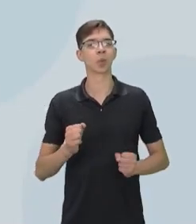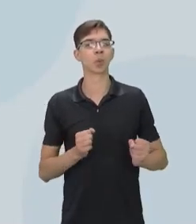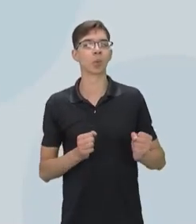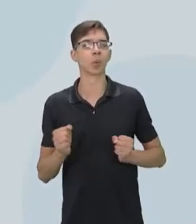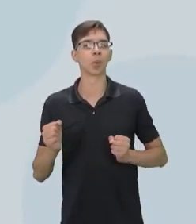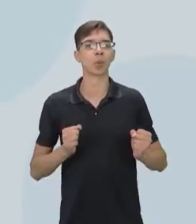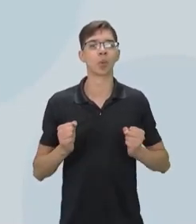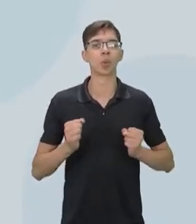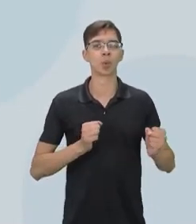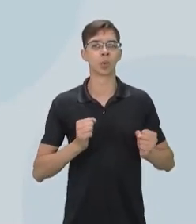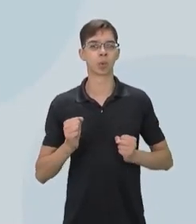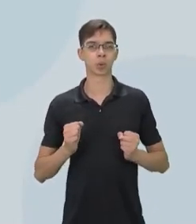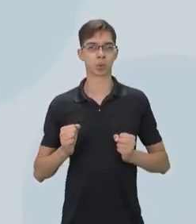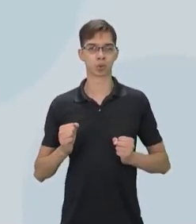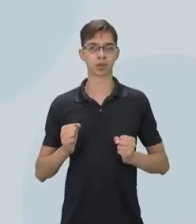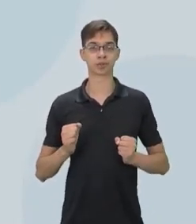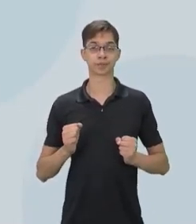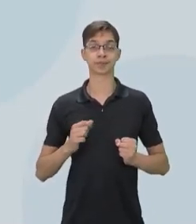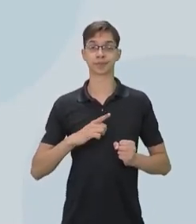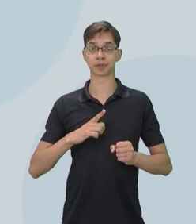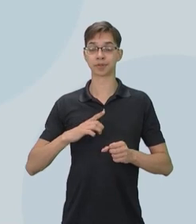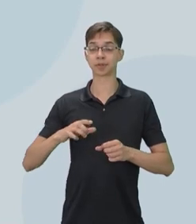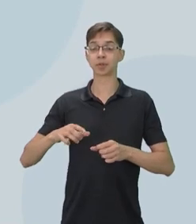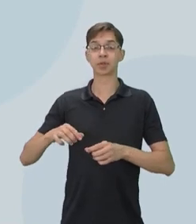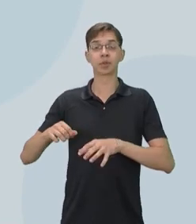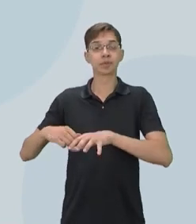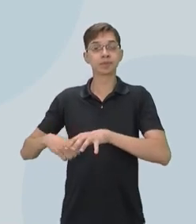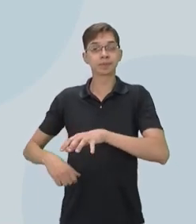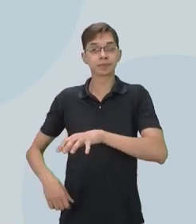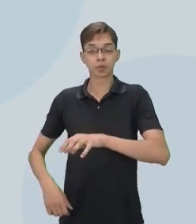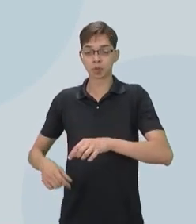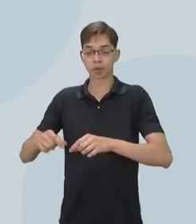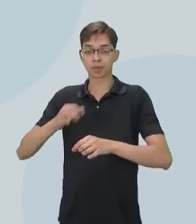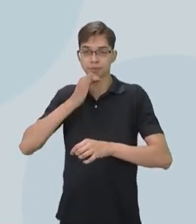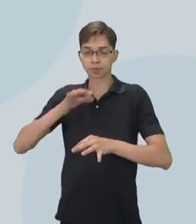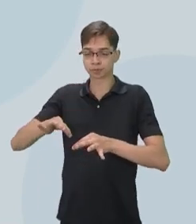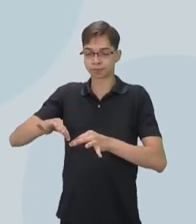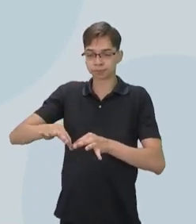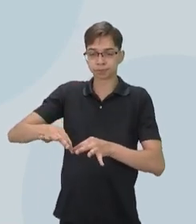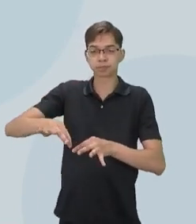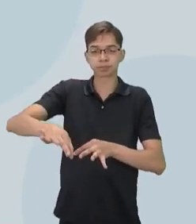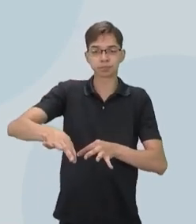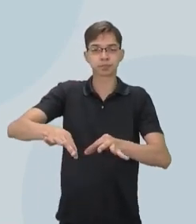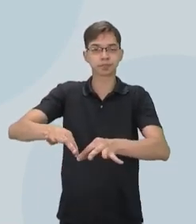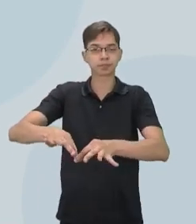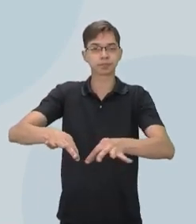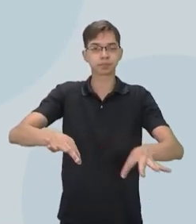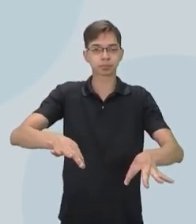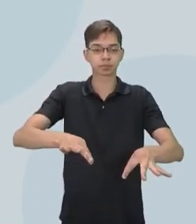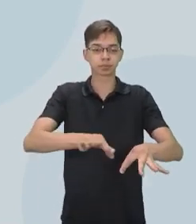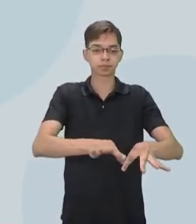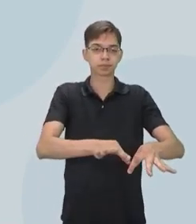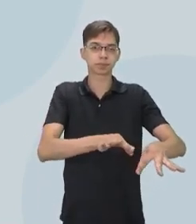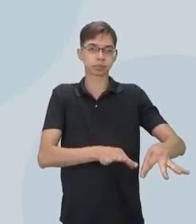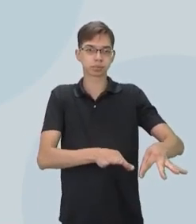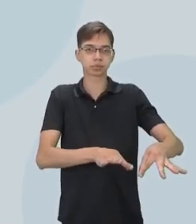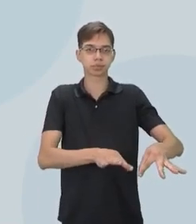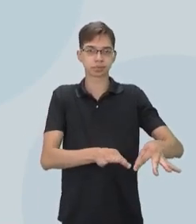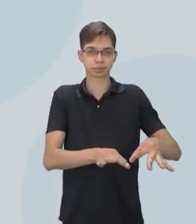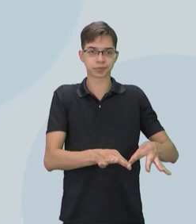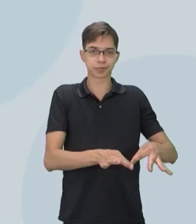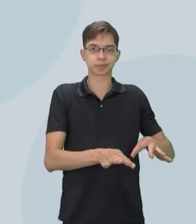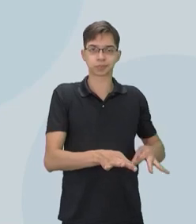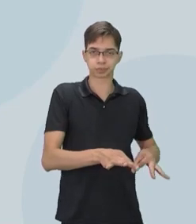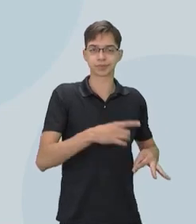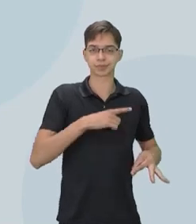distâncias referentes a cada trecho. Qual é a distância em quilômetros de todo o circuito dessa corrida?